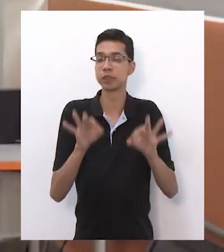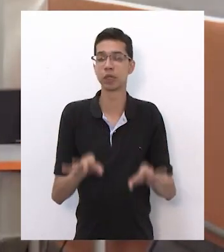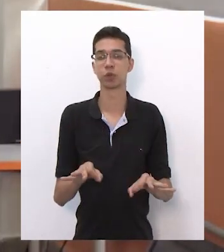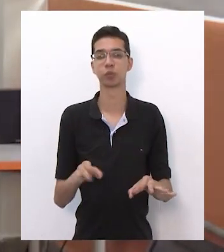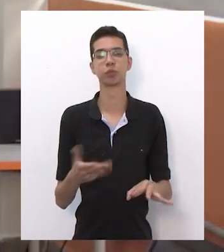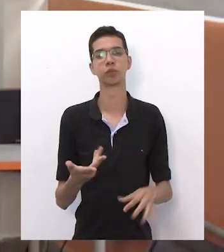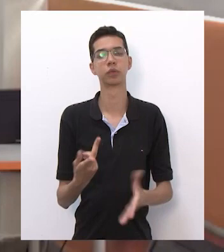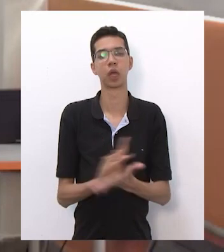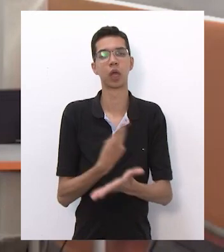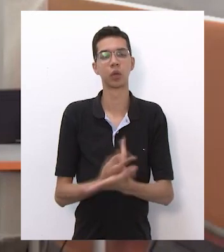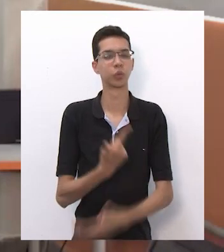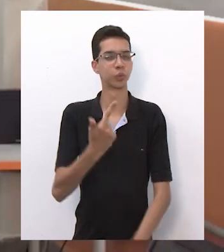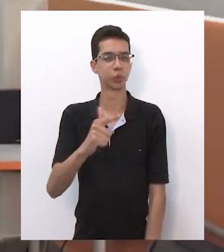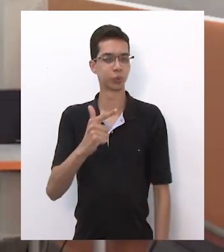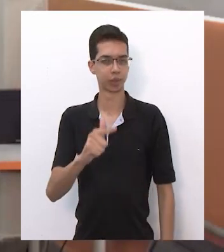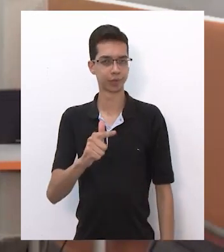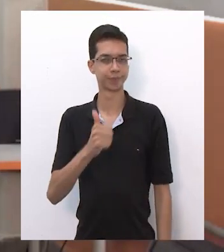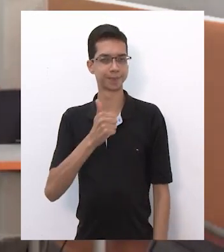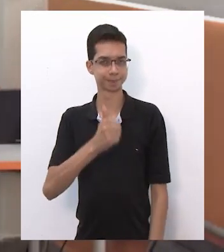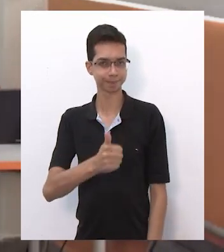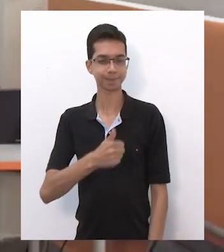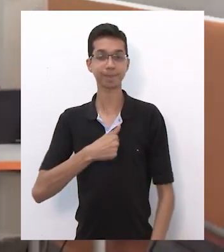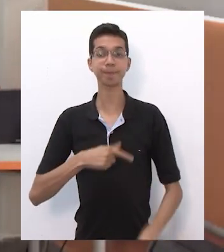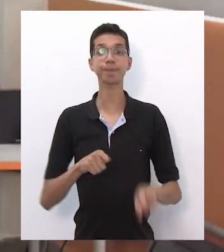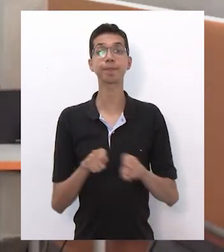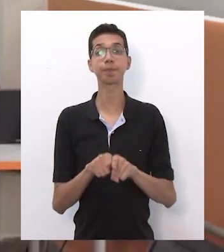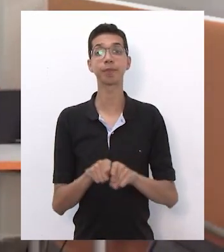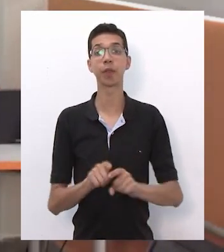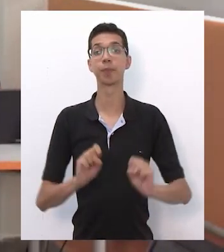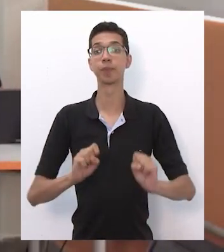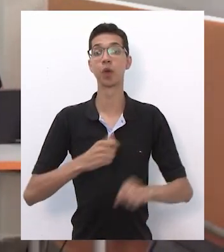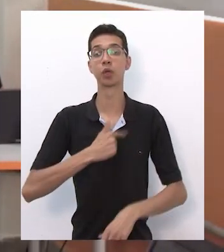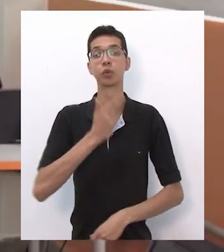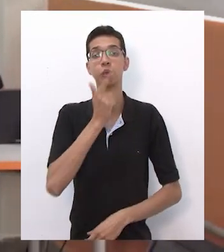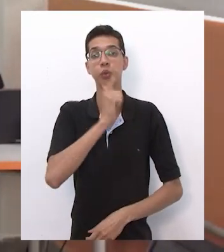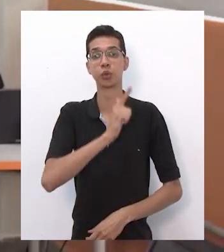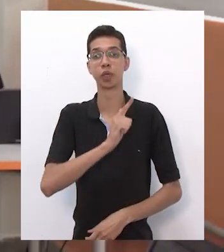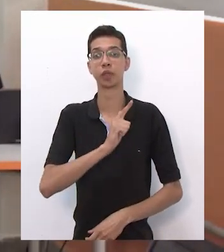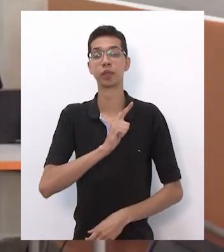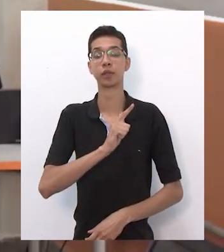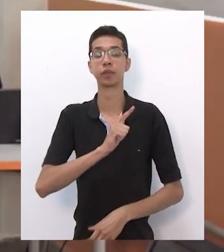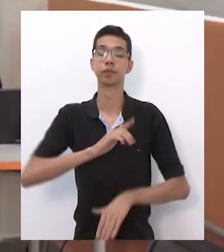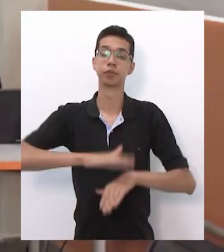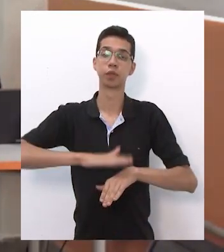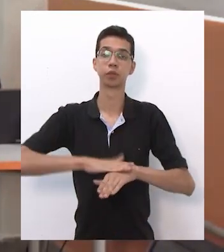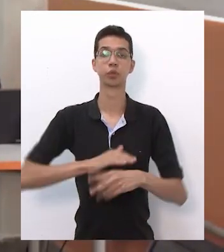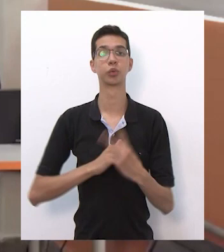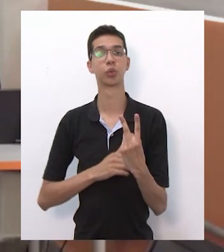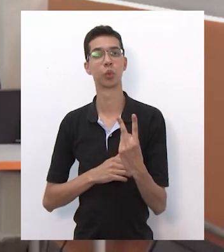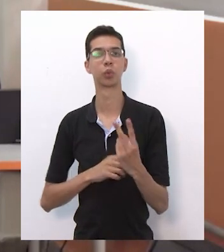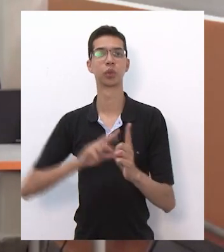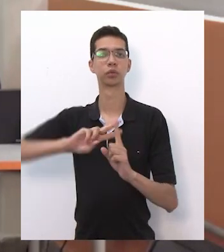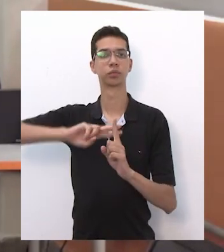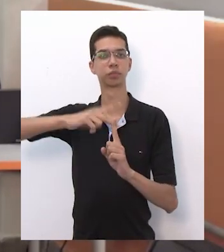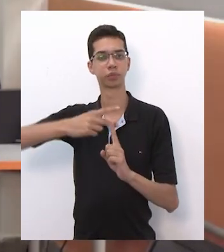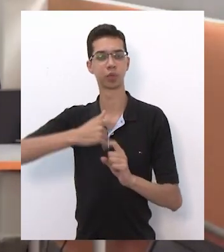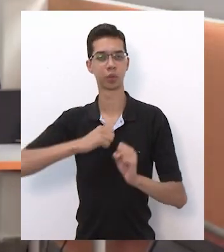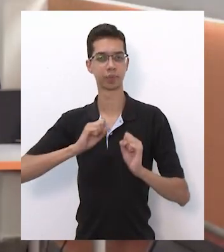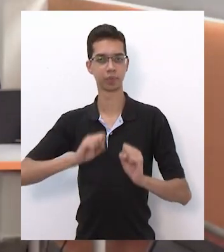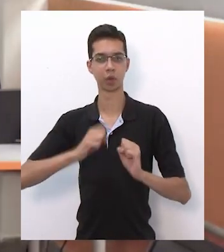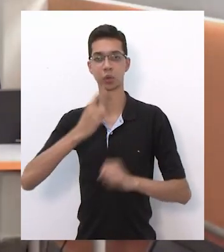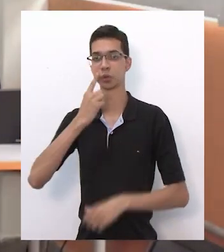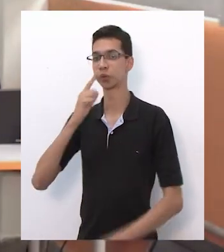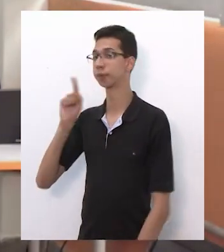erro, né? Além disso, eu posso duplicar. Se eu duplicar essa peça clicando aqui,